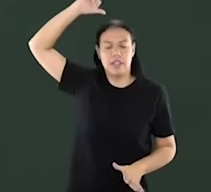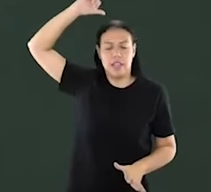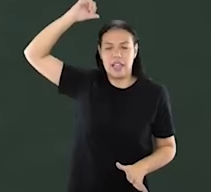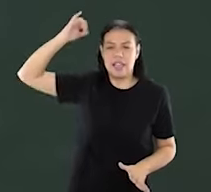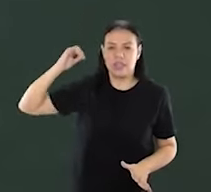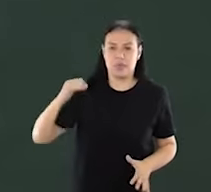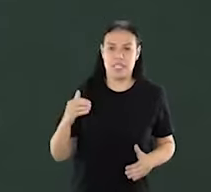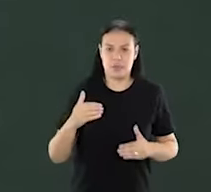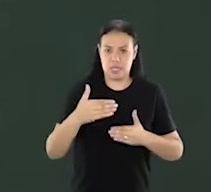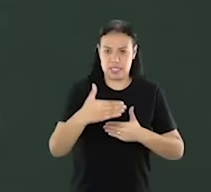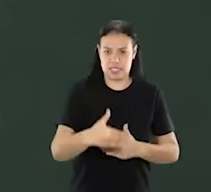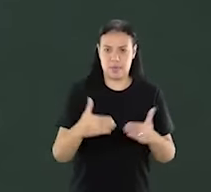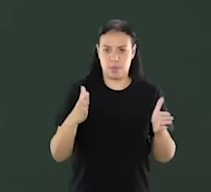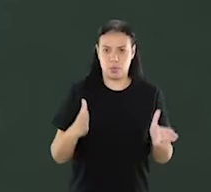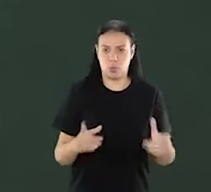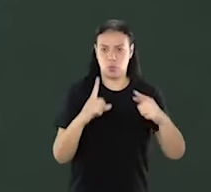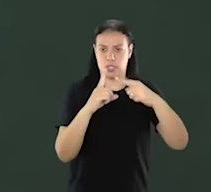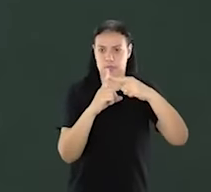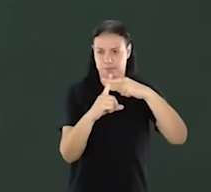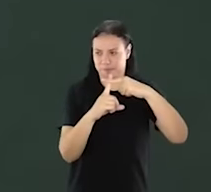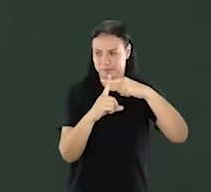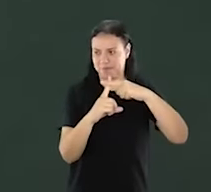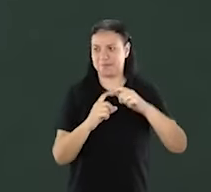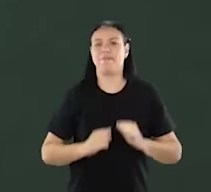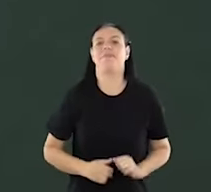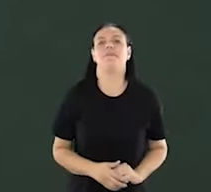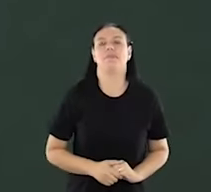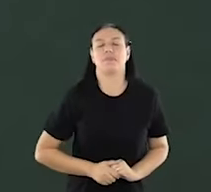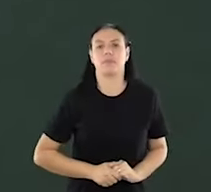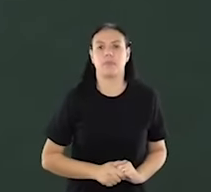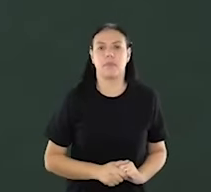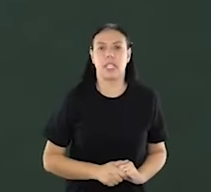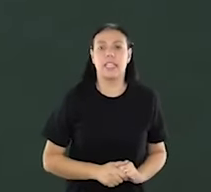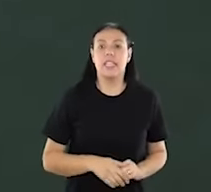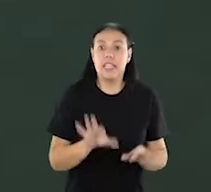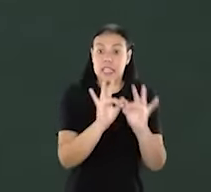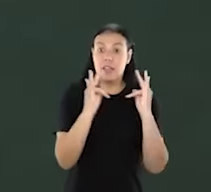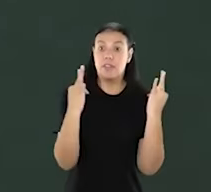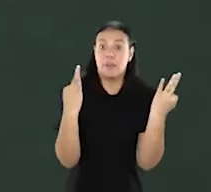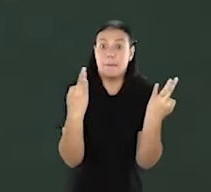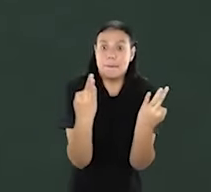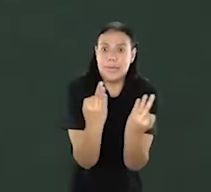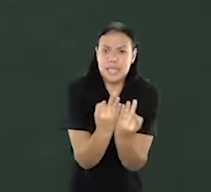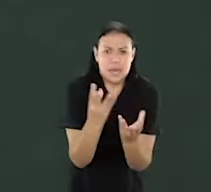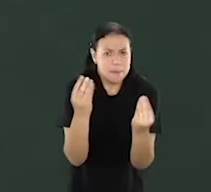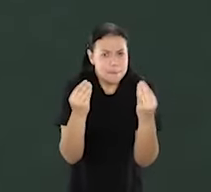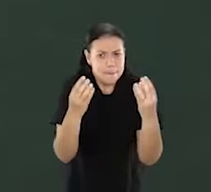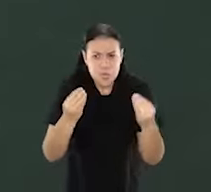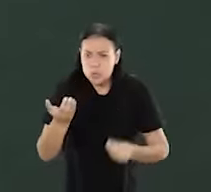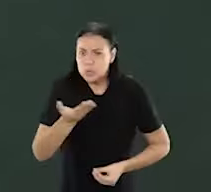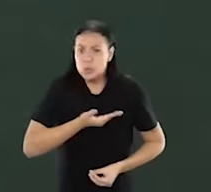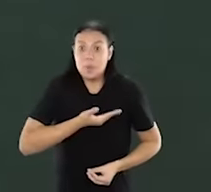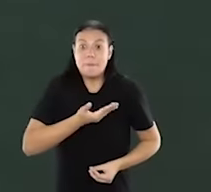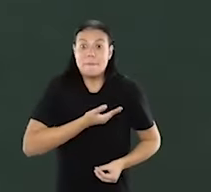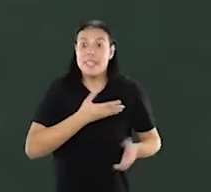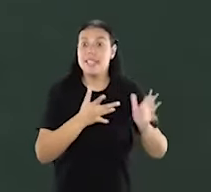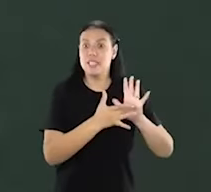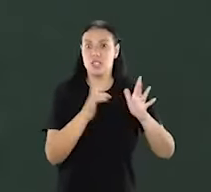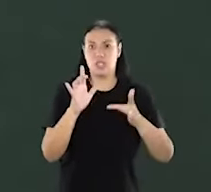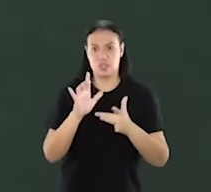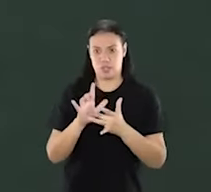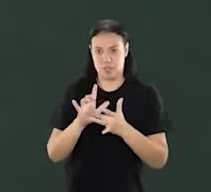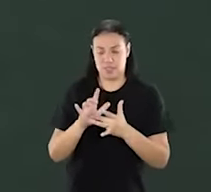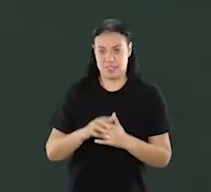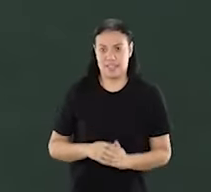Ela sabe o que está acontecendo. A família dela é amiga íntima de Jesus. Quando Jesus vinha para Jerusalém